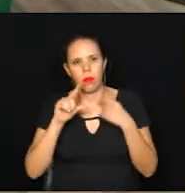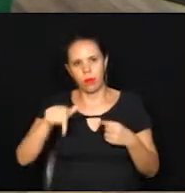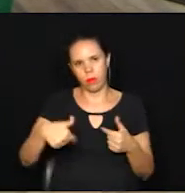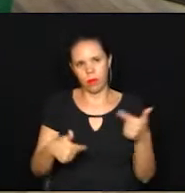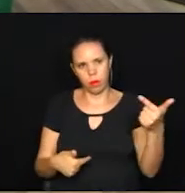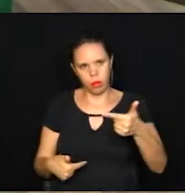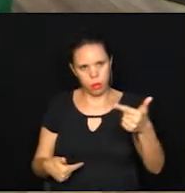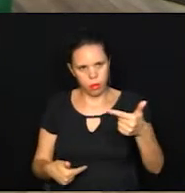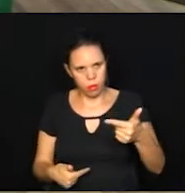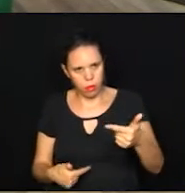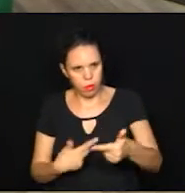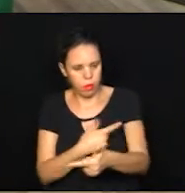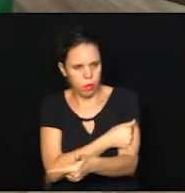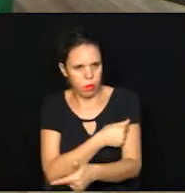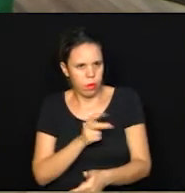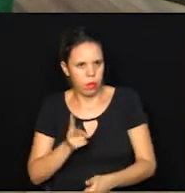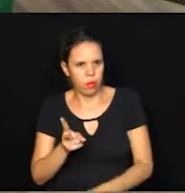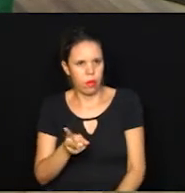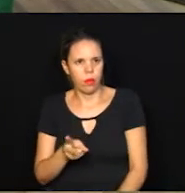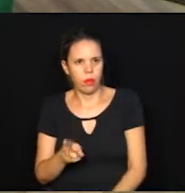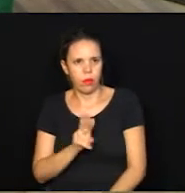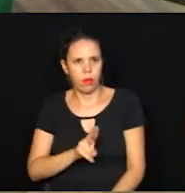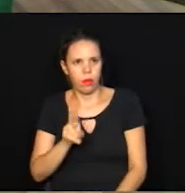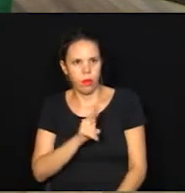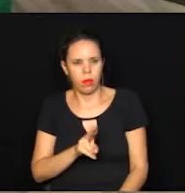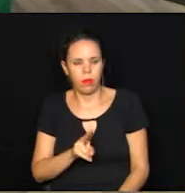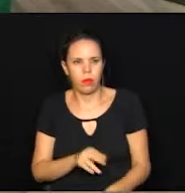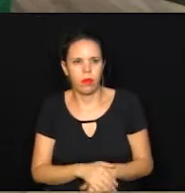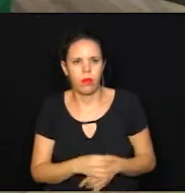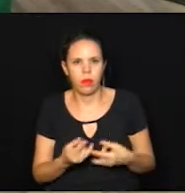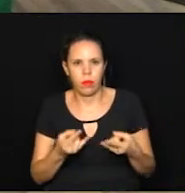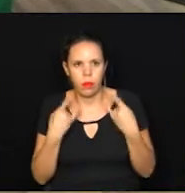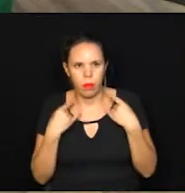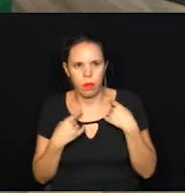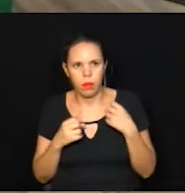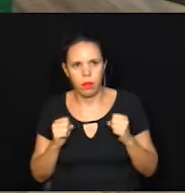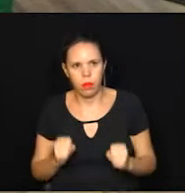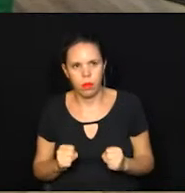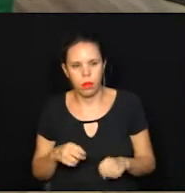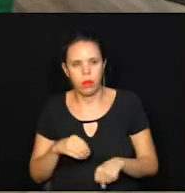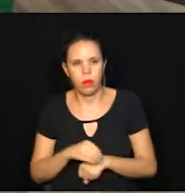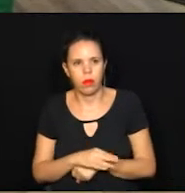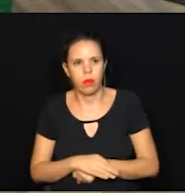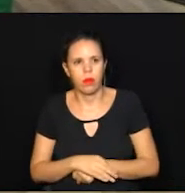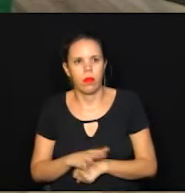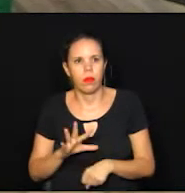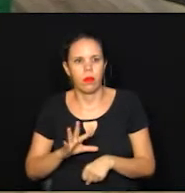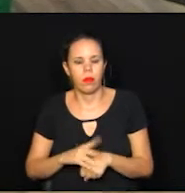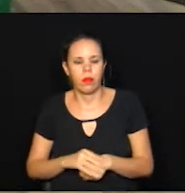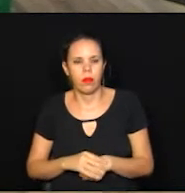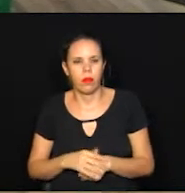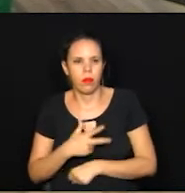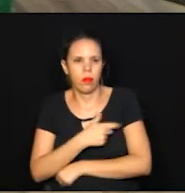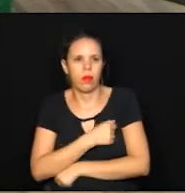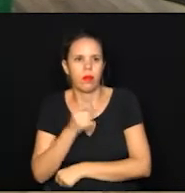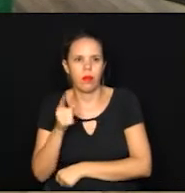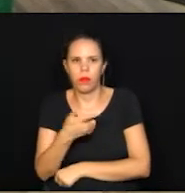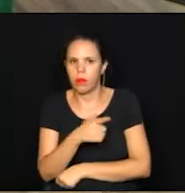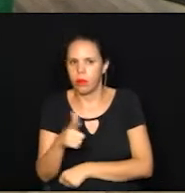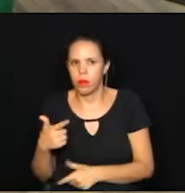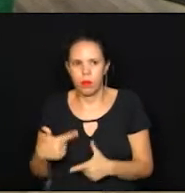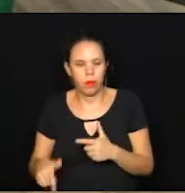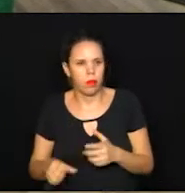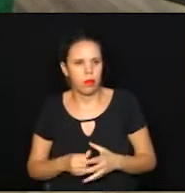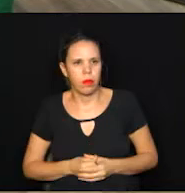da segunda dose, você vai continuar utilizando a máscara, porque você ainda pode transmitir a doença. Sim. A vacina é para você não ter a